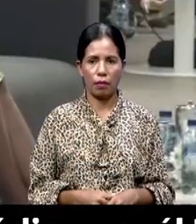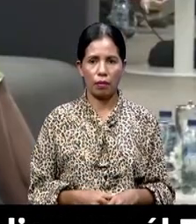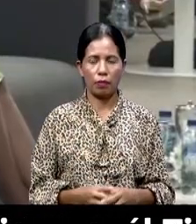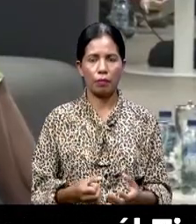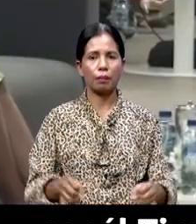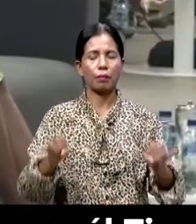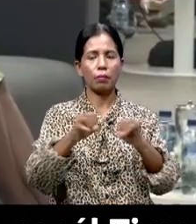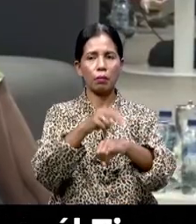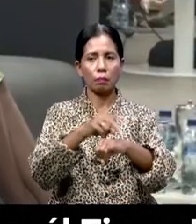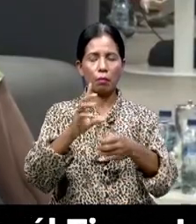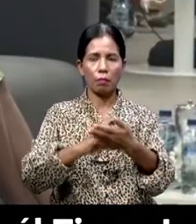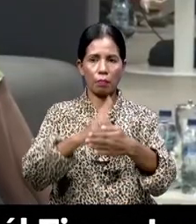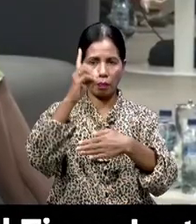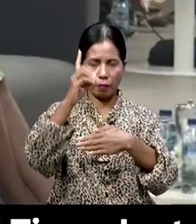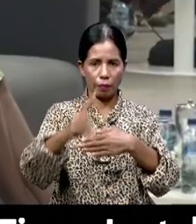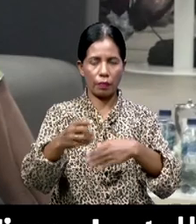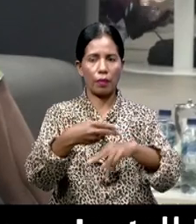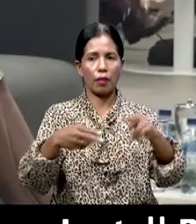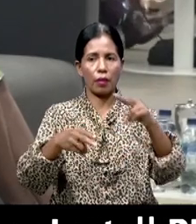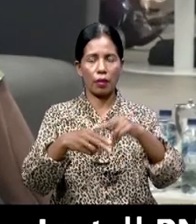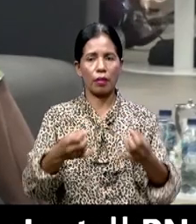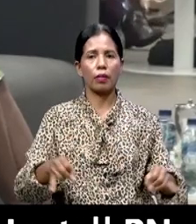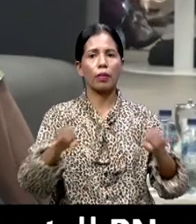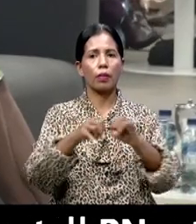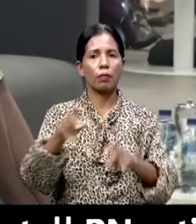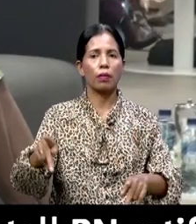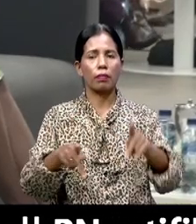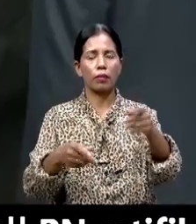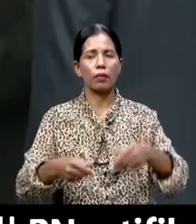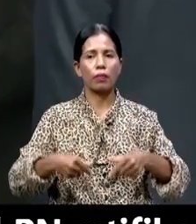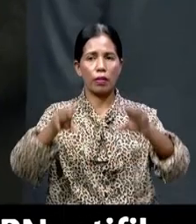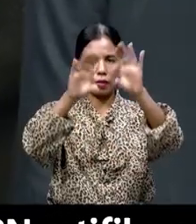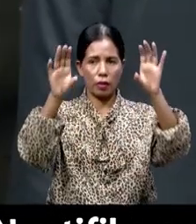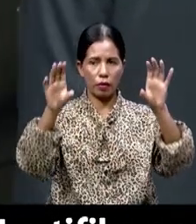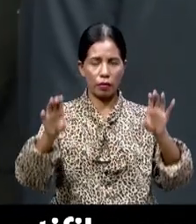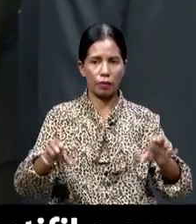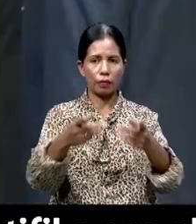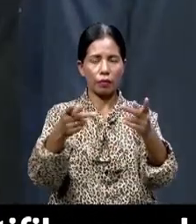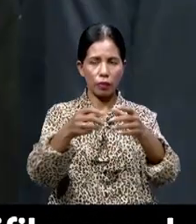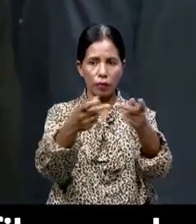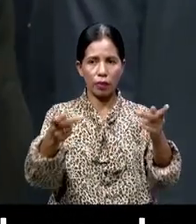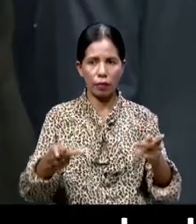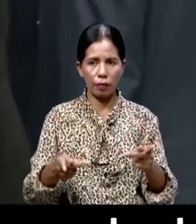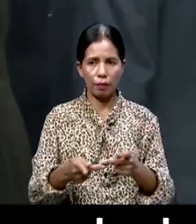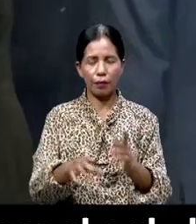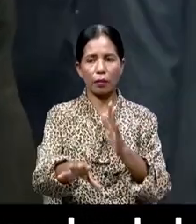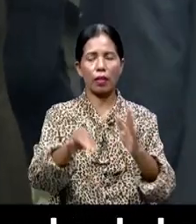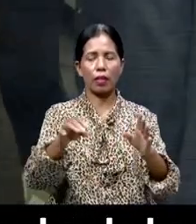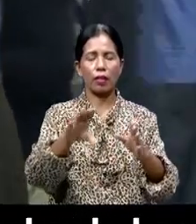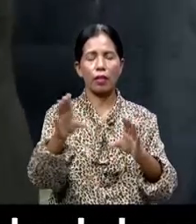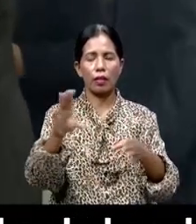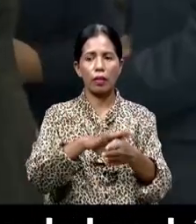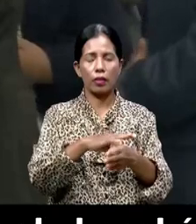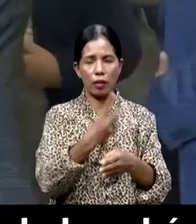Instituto Nacional de Desenvolvimento de Mão de Obra, Instituto Público, atribui certificado para Centro de Formação Profissional Cira NBR Tangona,